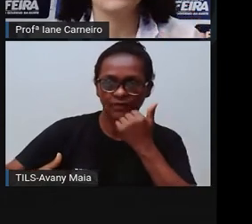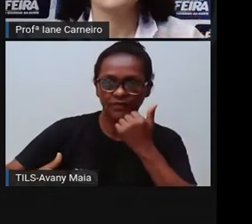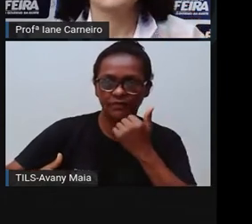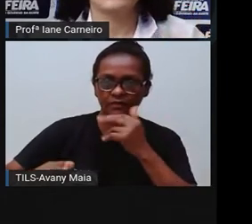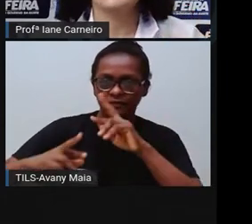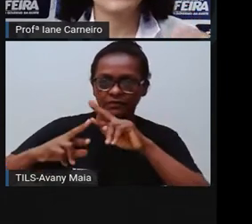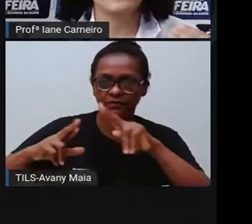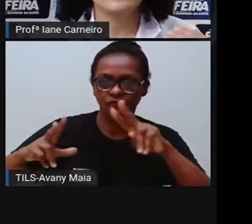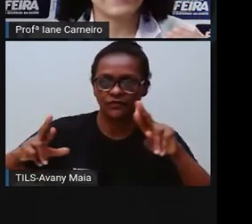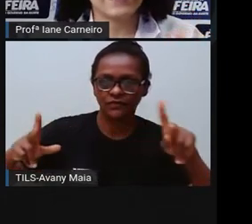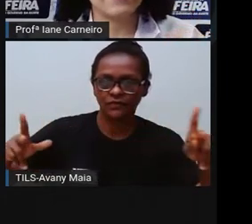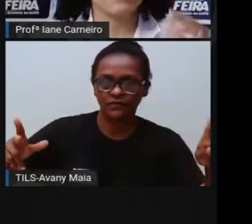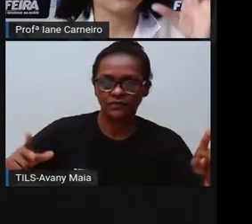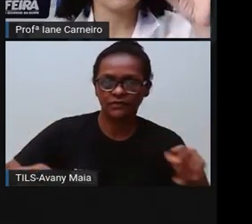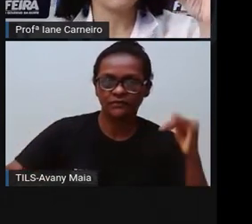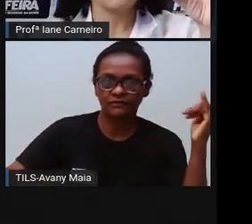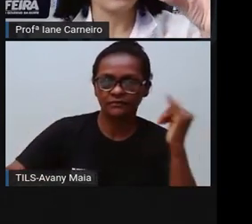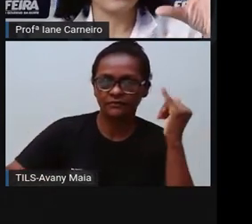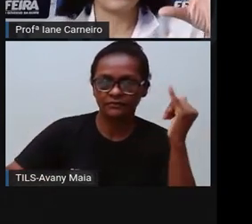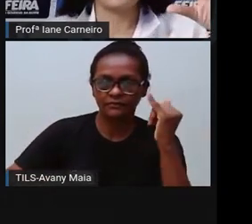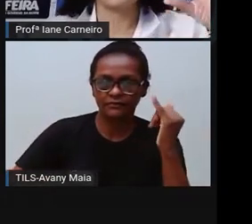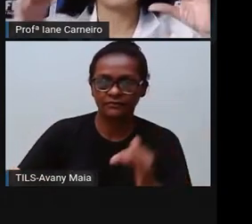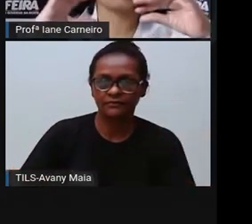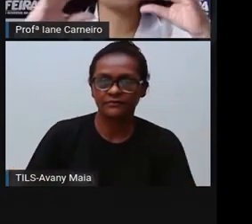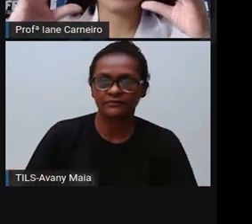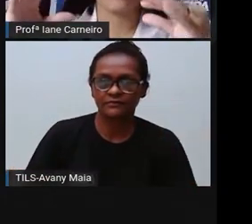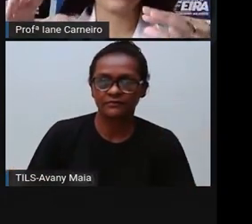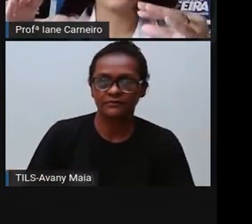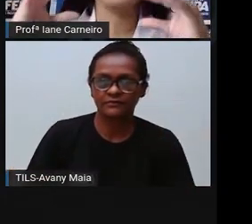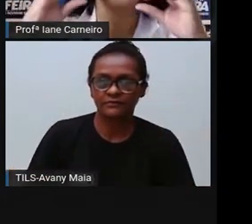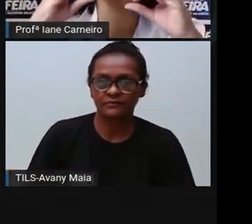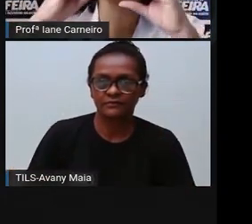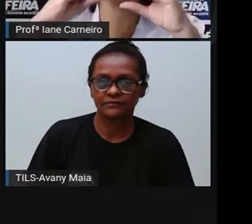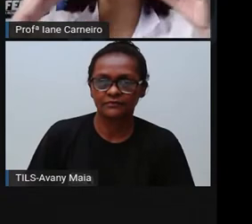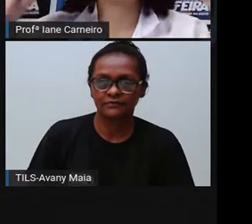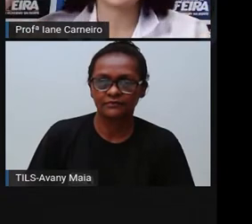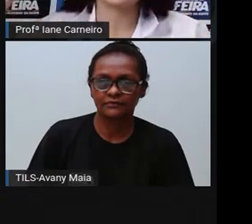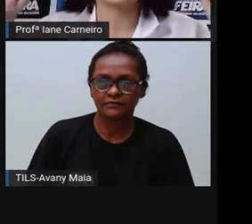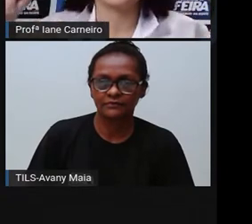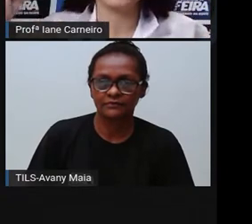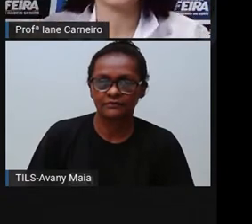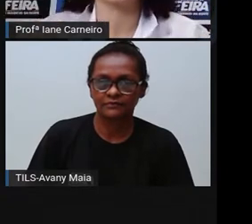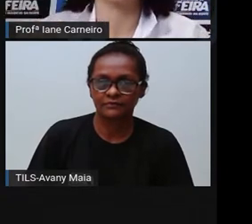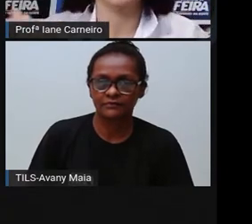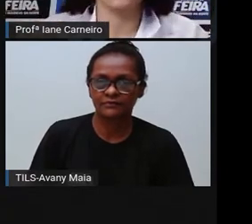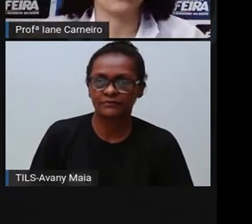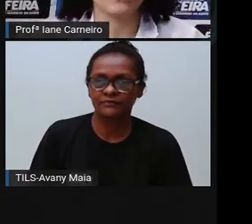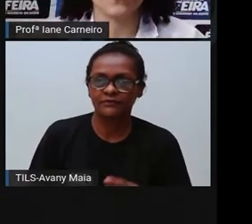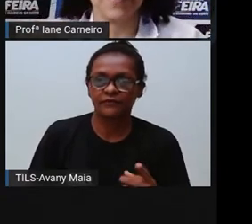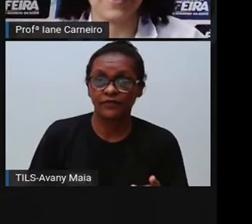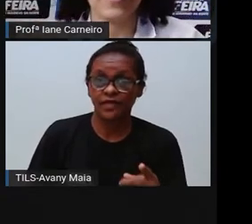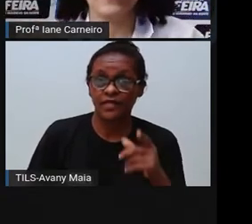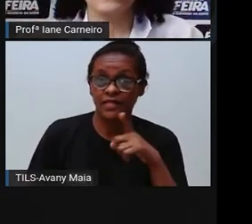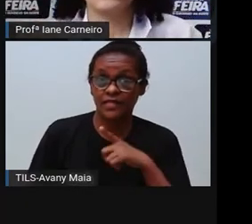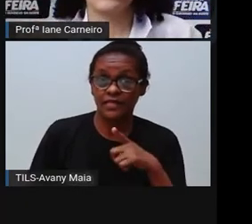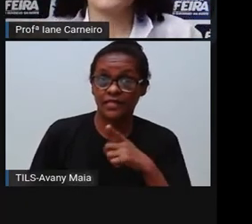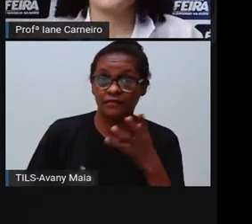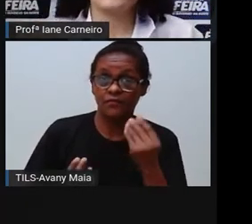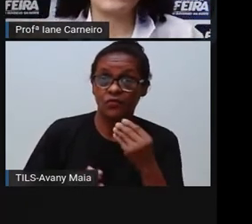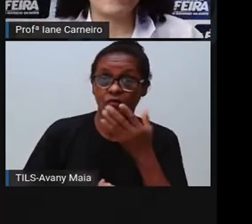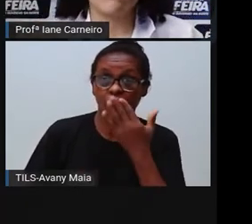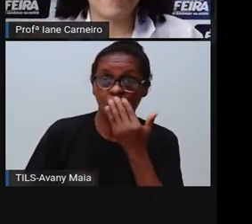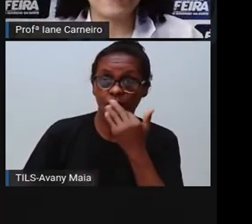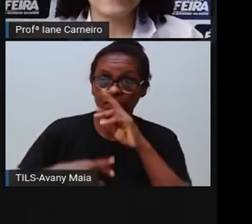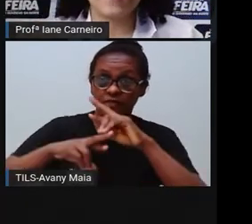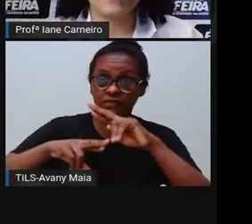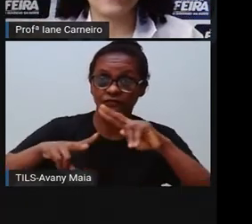pirâmide, né? E aí nela, a gente observando, a gente vê o quanto de cada tipo de alimento a gente pode comer. Então, aqui o que